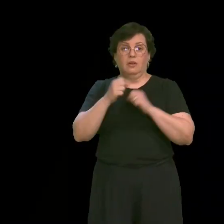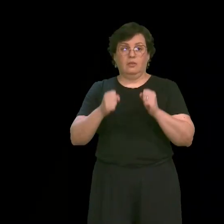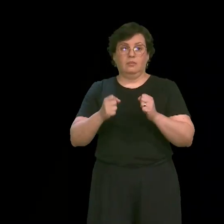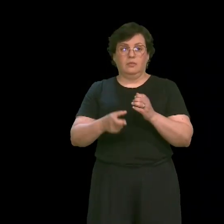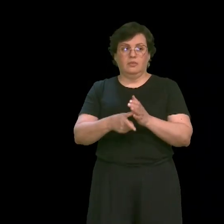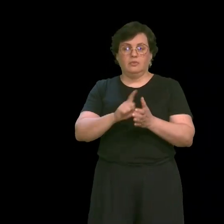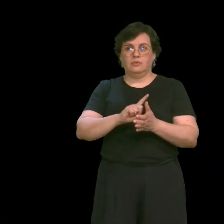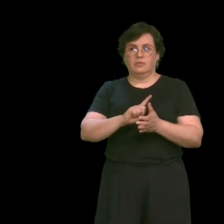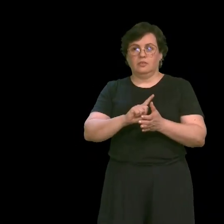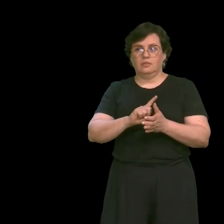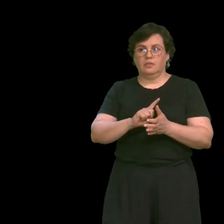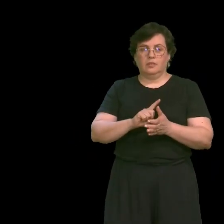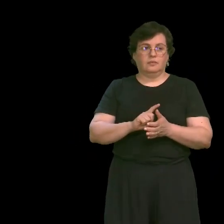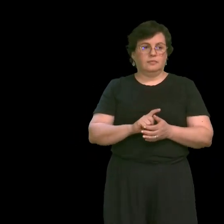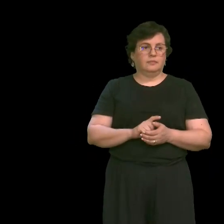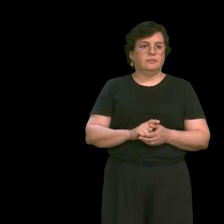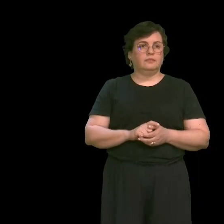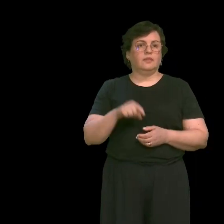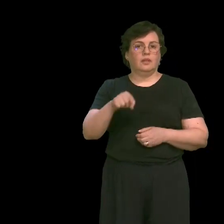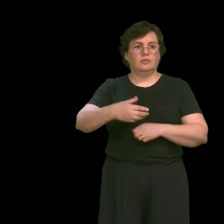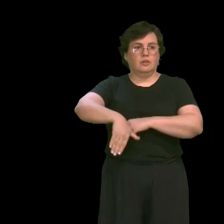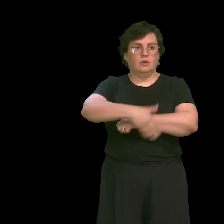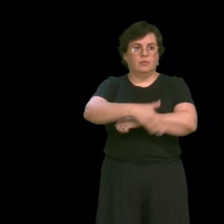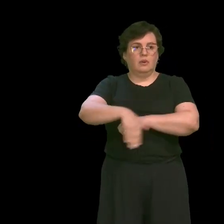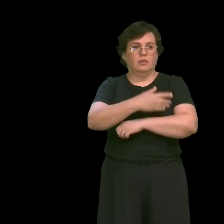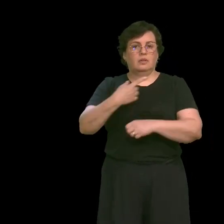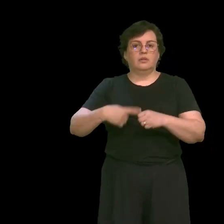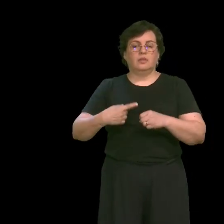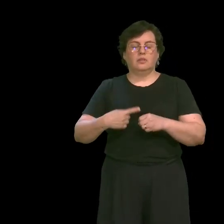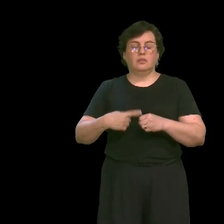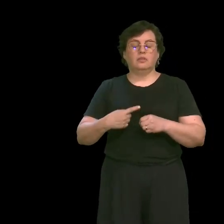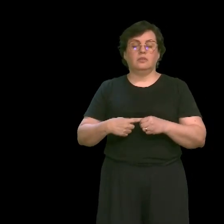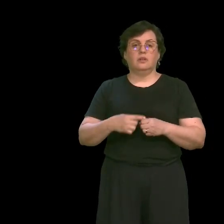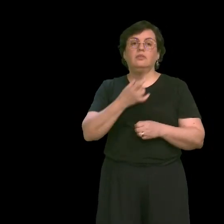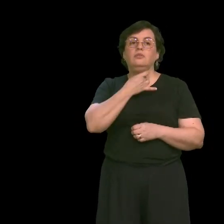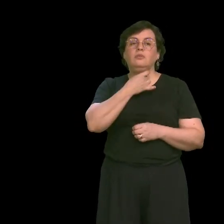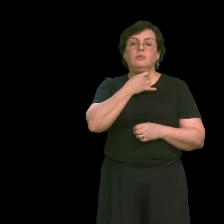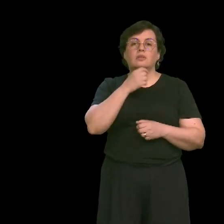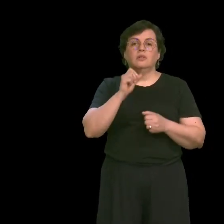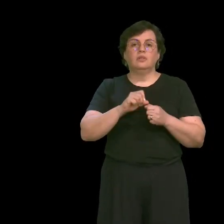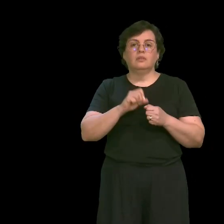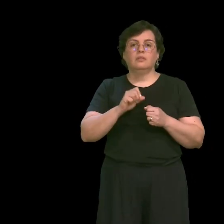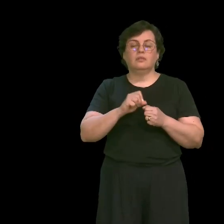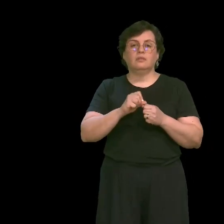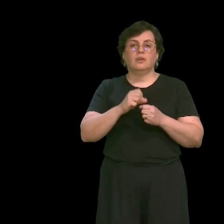voltar essa última aí só uma rua aqui da cidade de Marília que foi feito uma obra